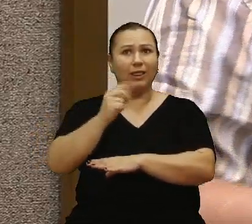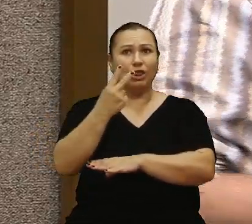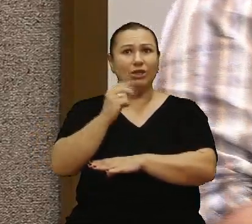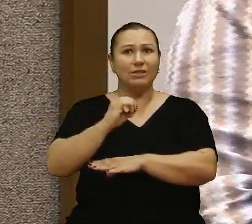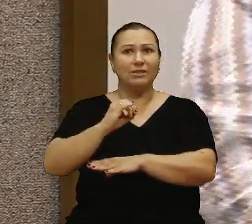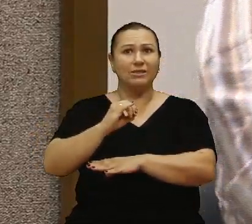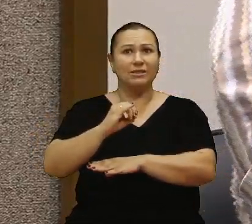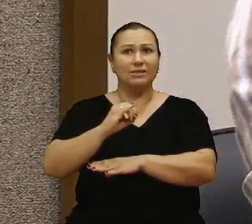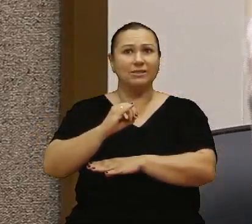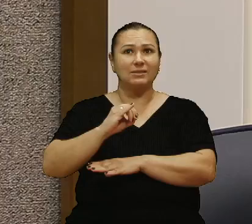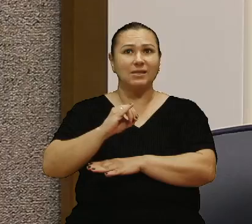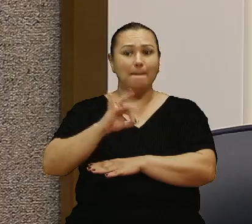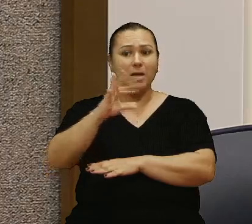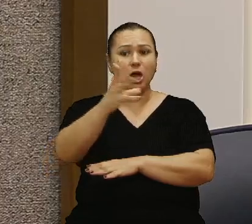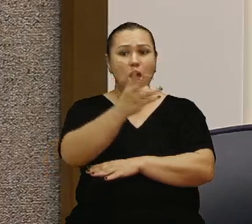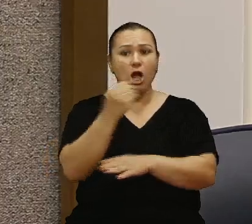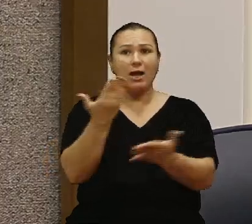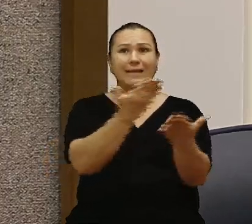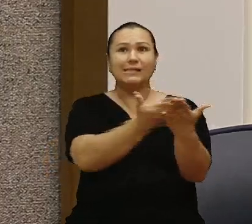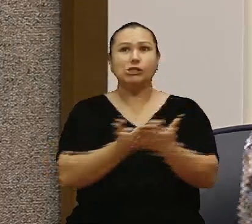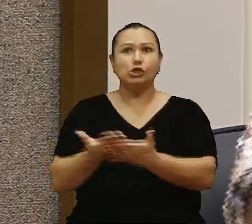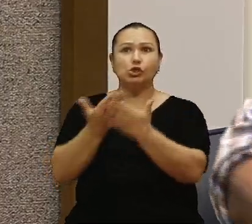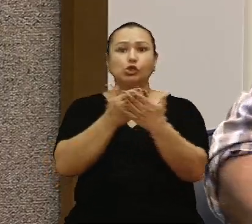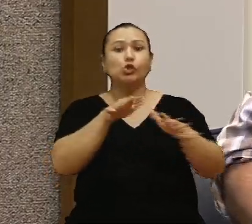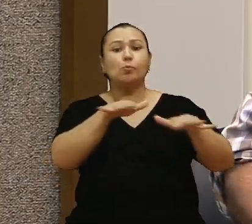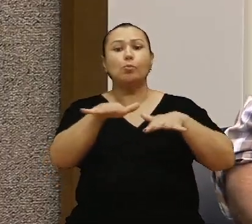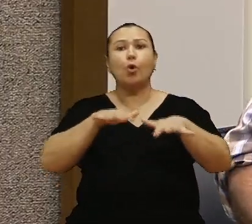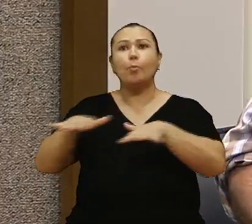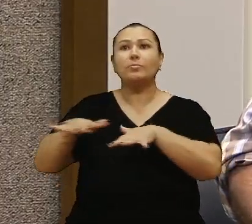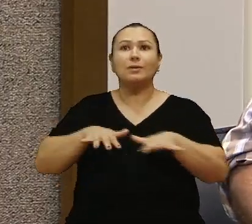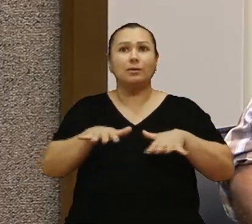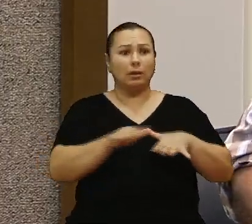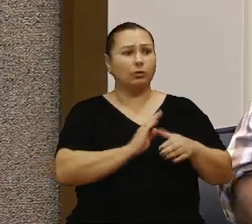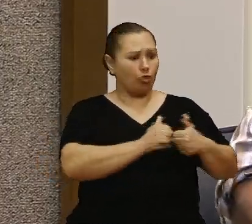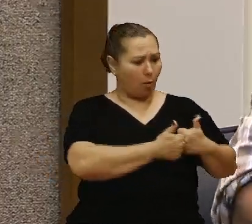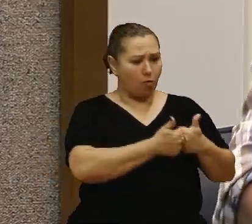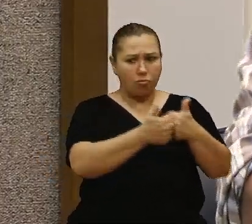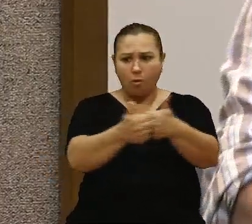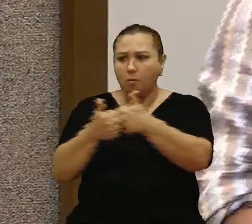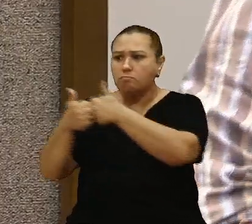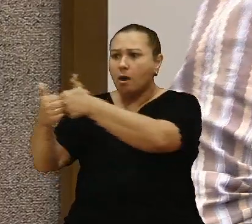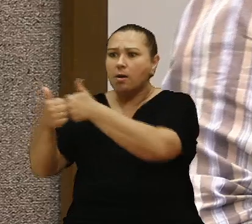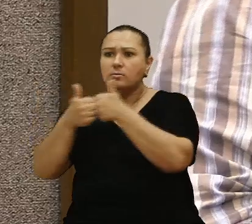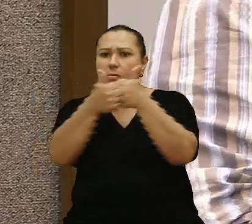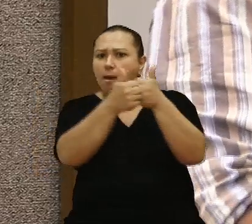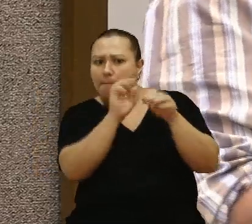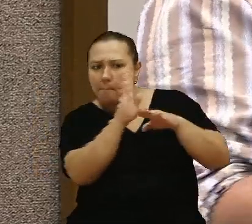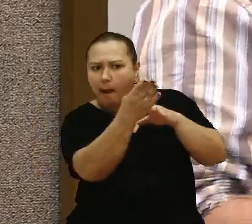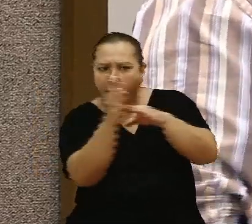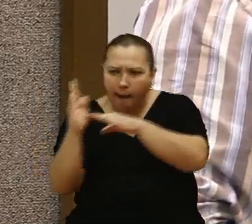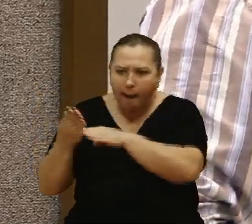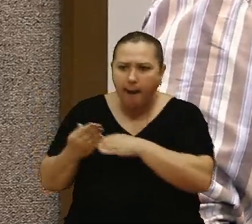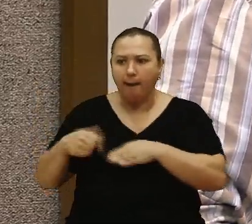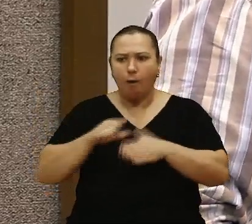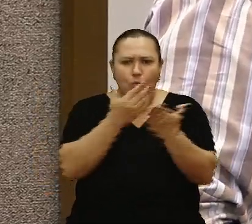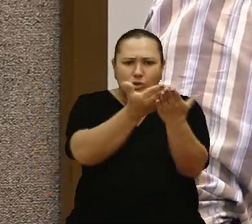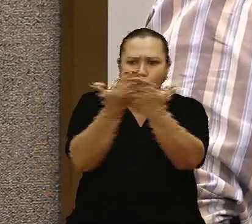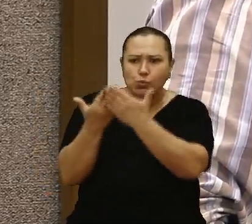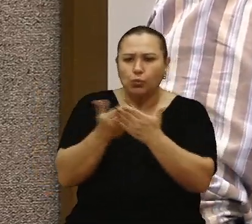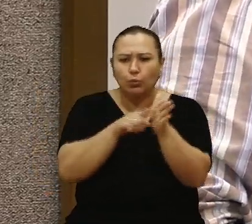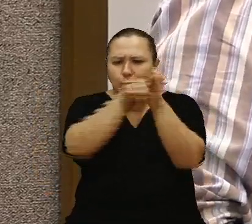2.700.000 para um estudo de mobilidade da Orbitec e eu acompanhei nos bairros. Então nós precisamos, e eu